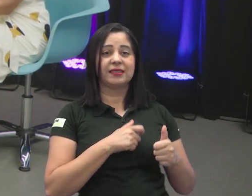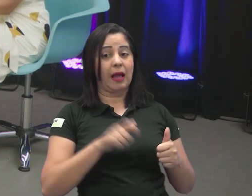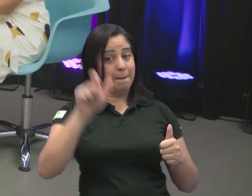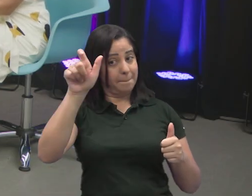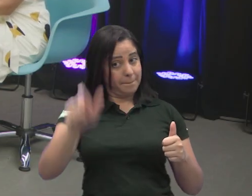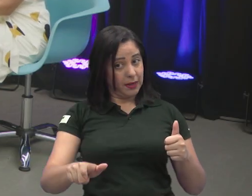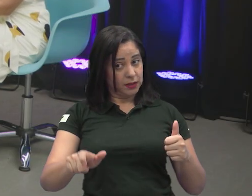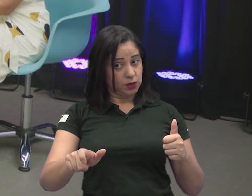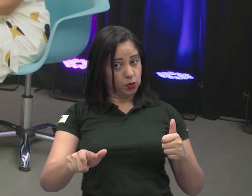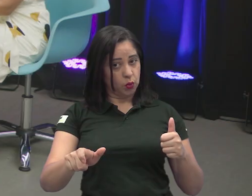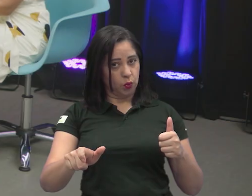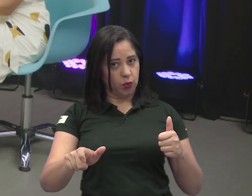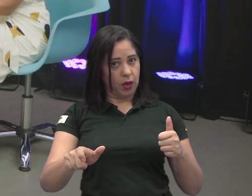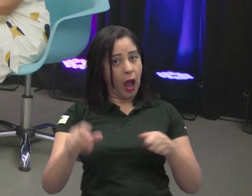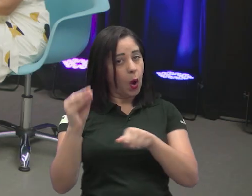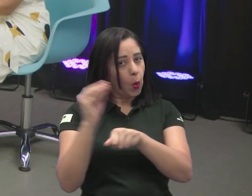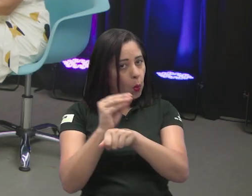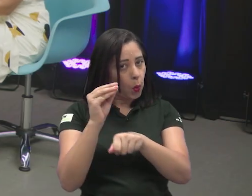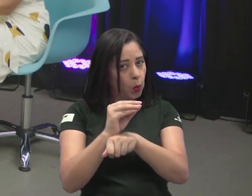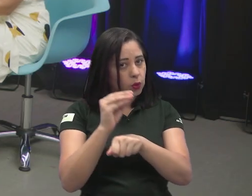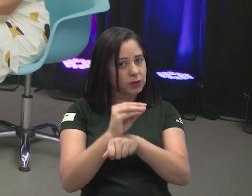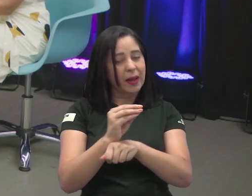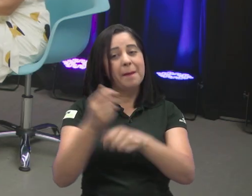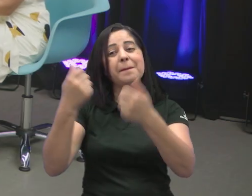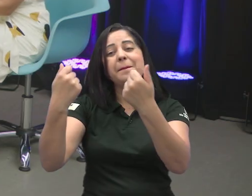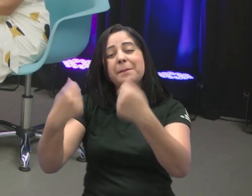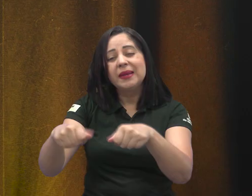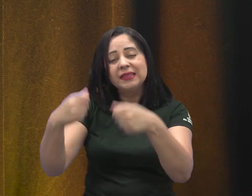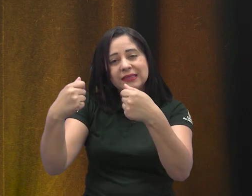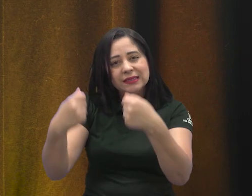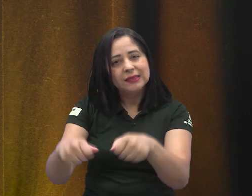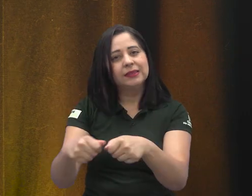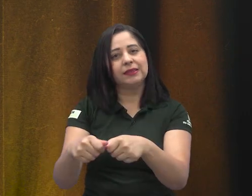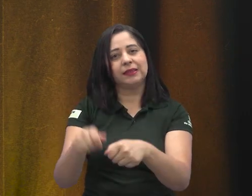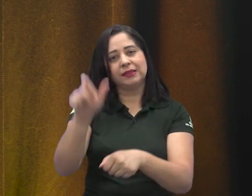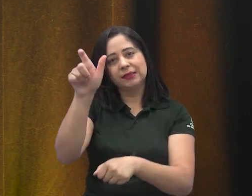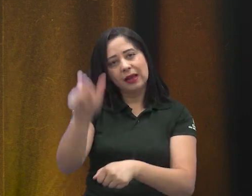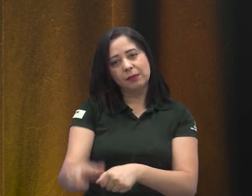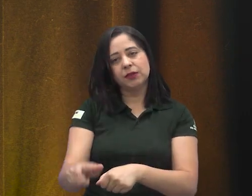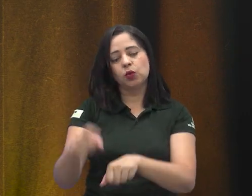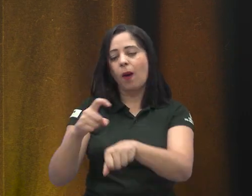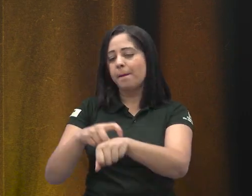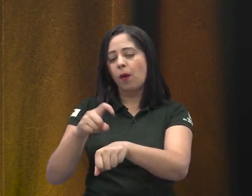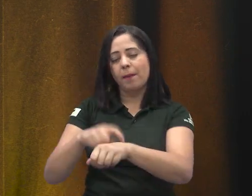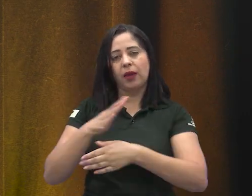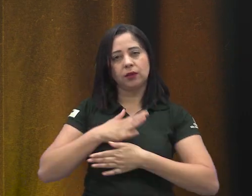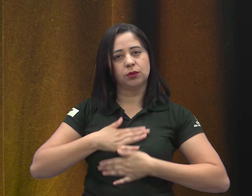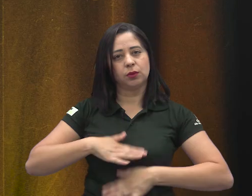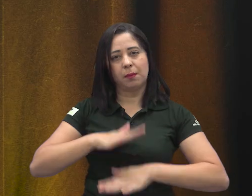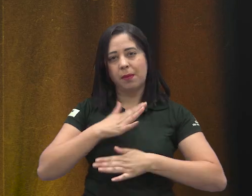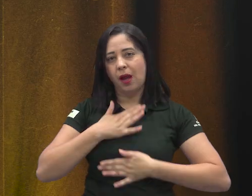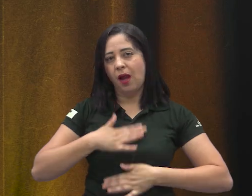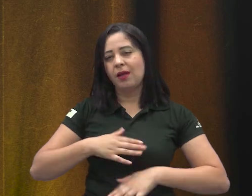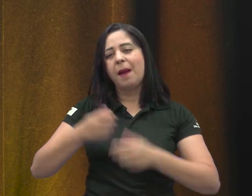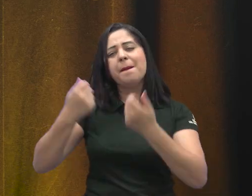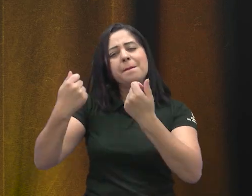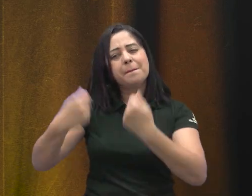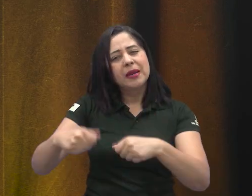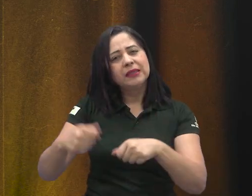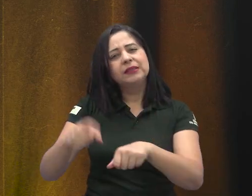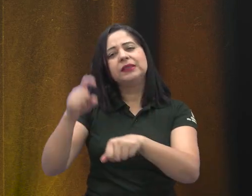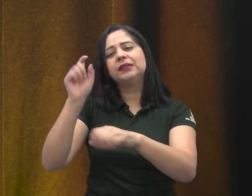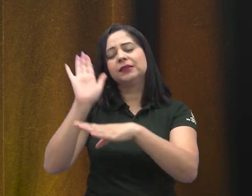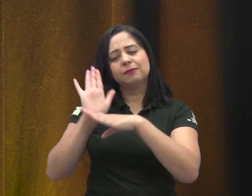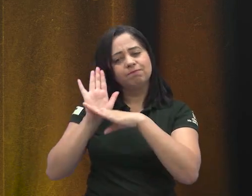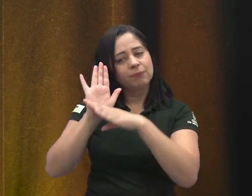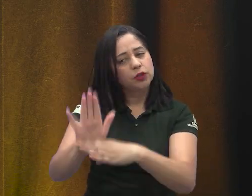uma pessoa que cuida, uma cuidadora, ela precisa de ter o seu momento. Ela